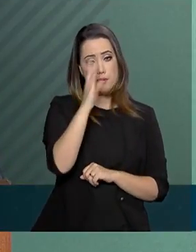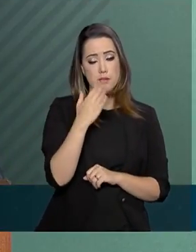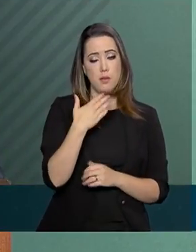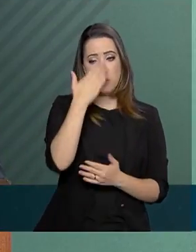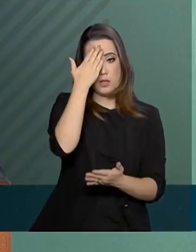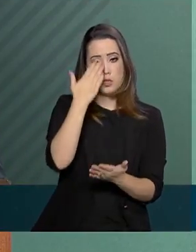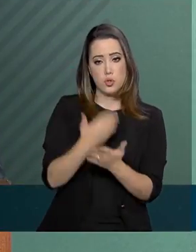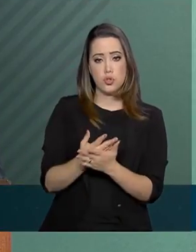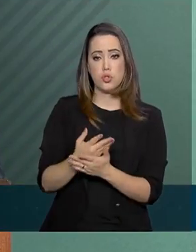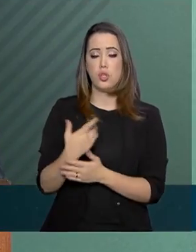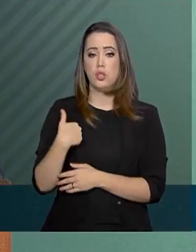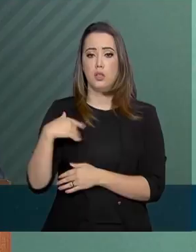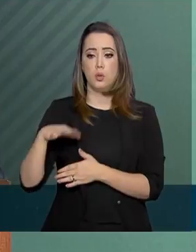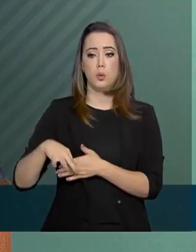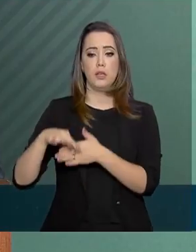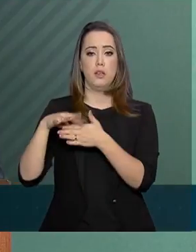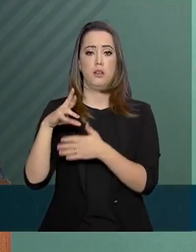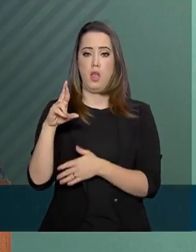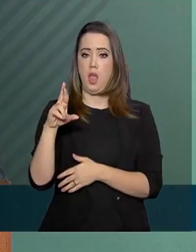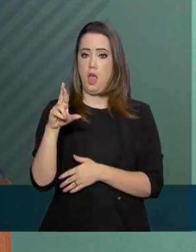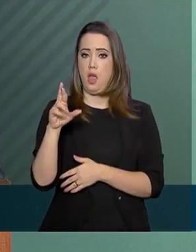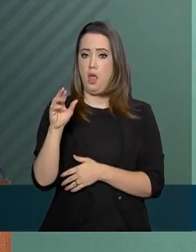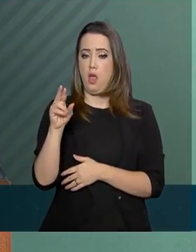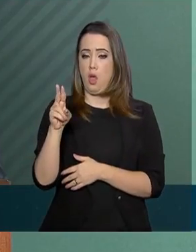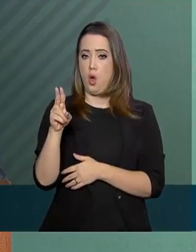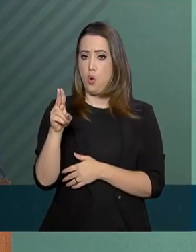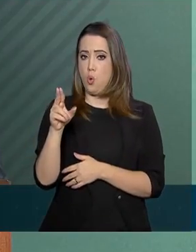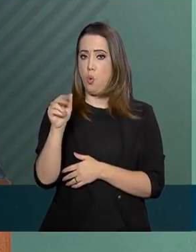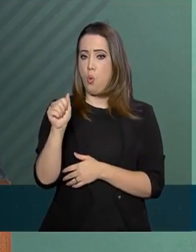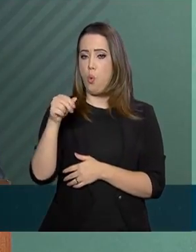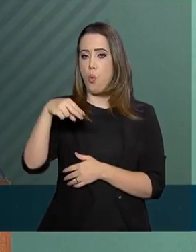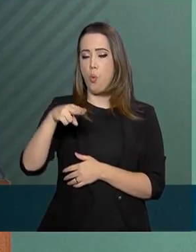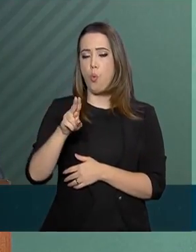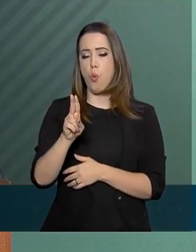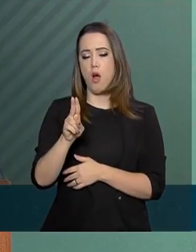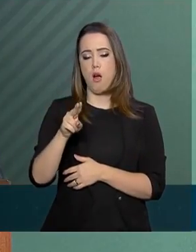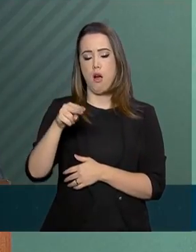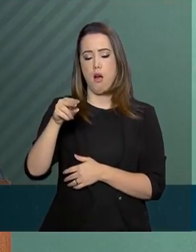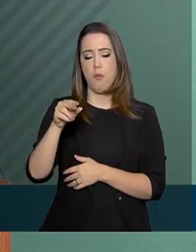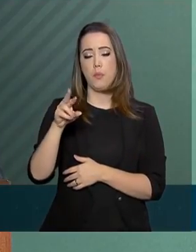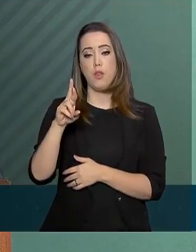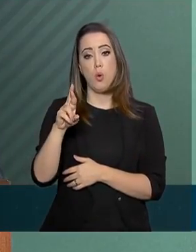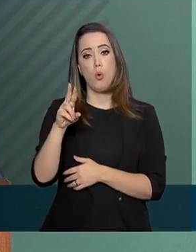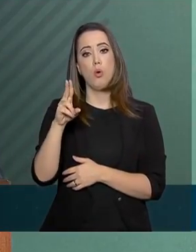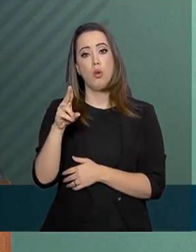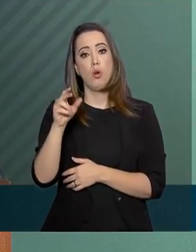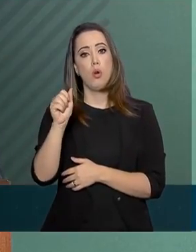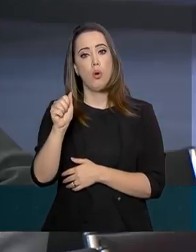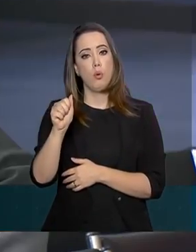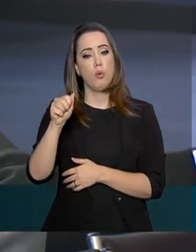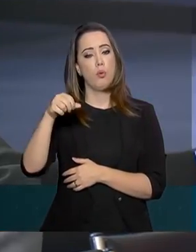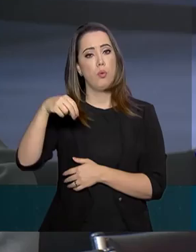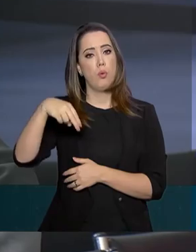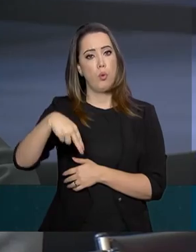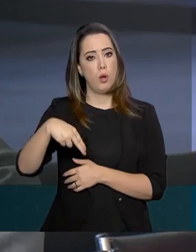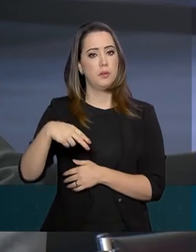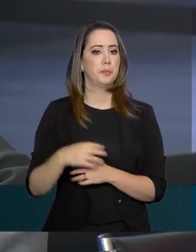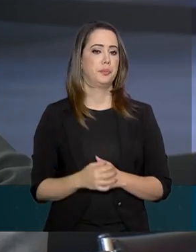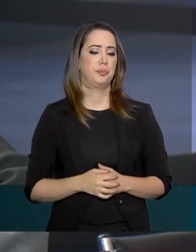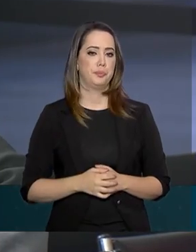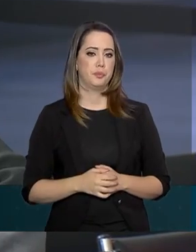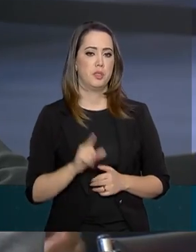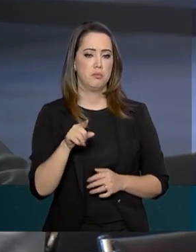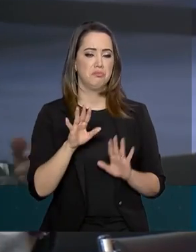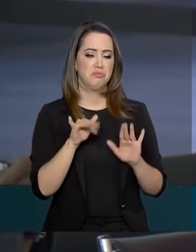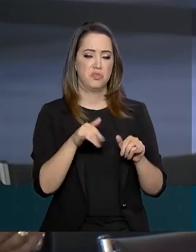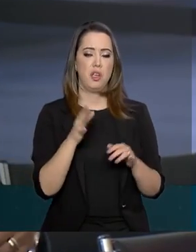aguarda que esse processo seja concluso mais pronto possível o ex-porta-voz tudo bem